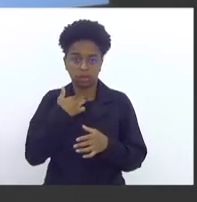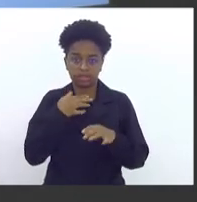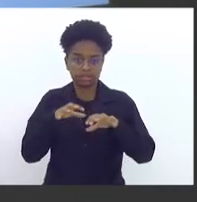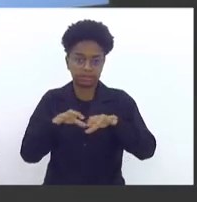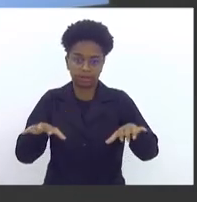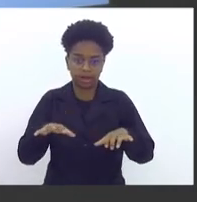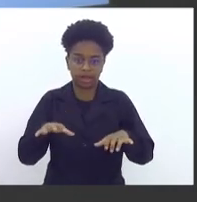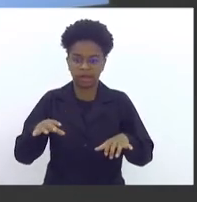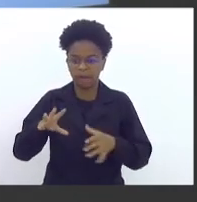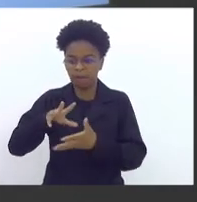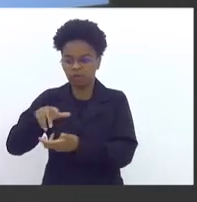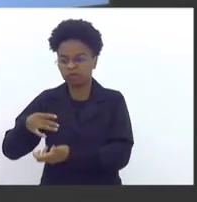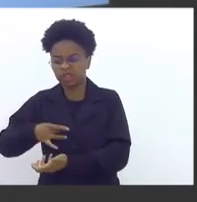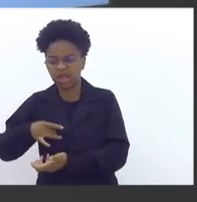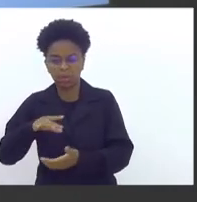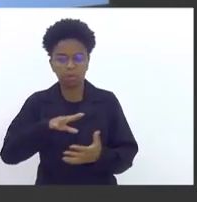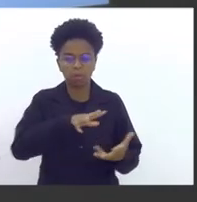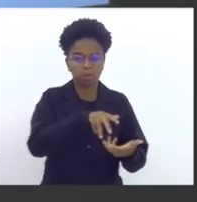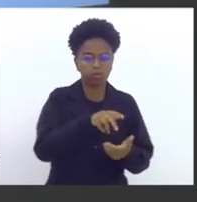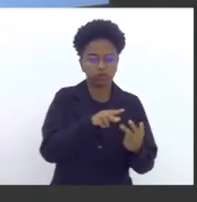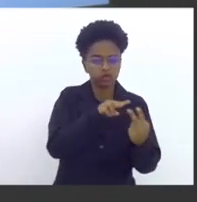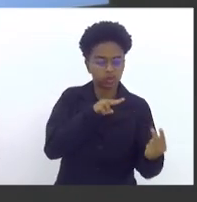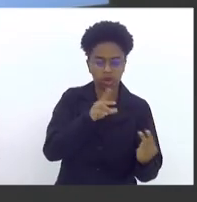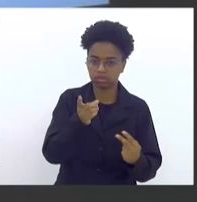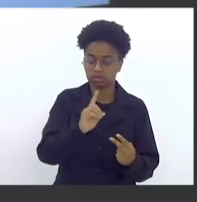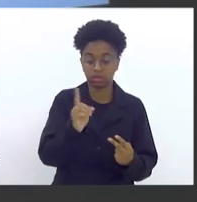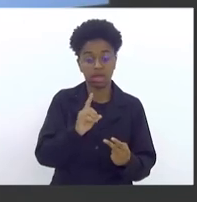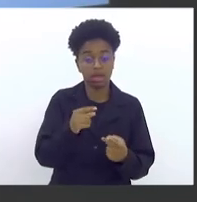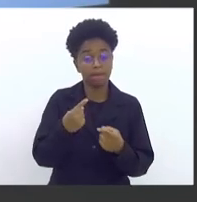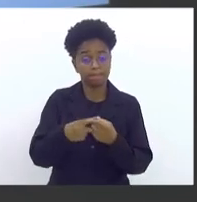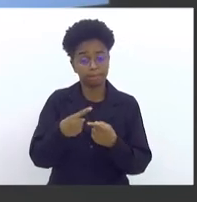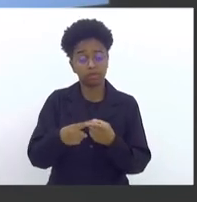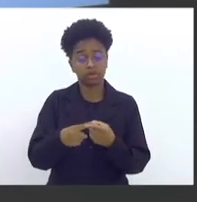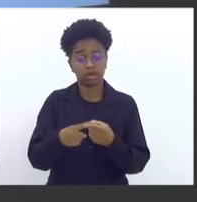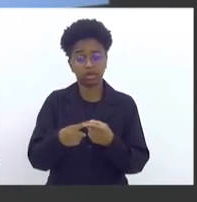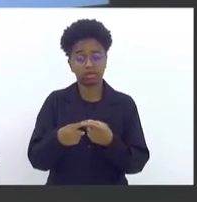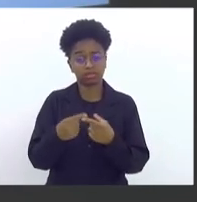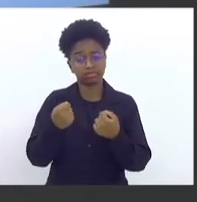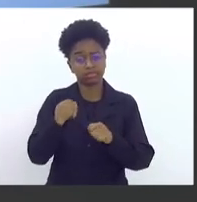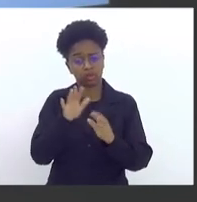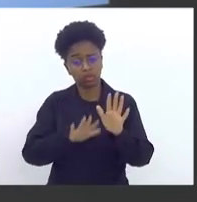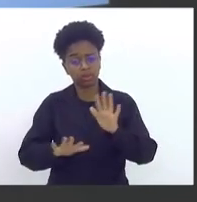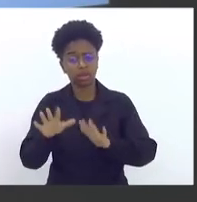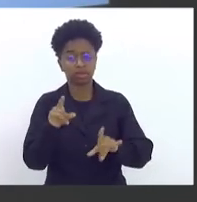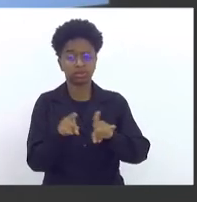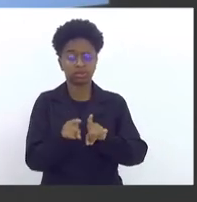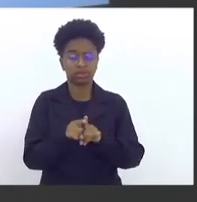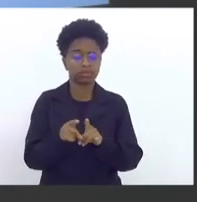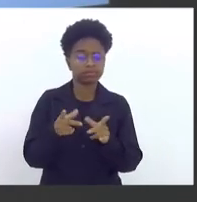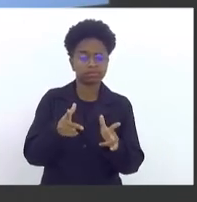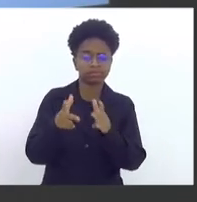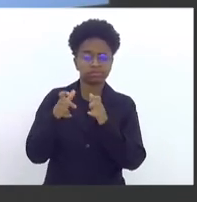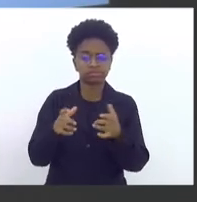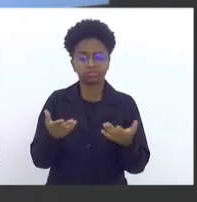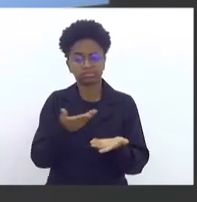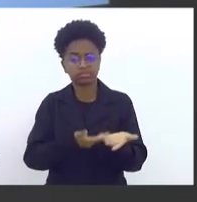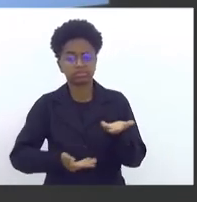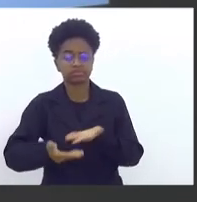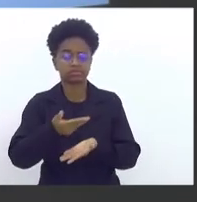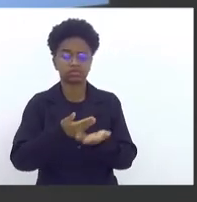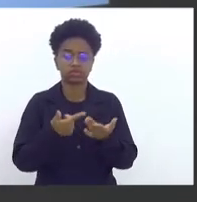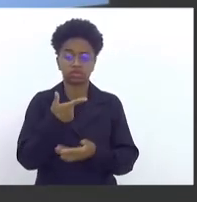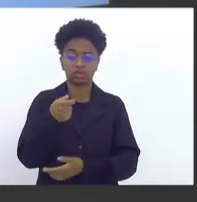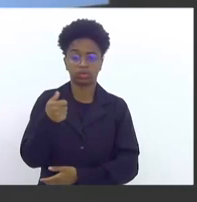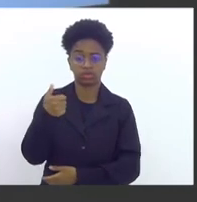e físico digamos assim é outro dado que eu trago também para ver essa interligação em 2018